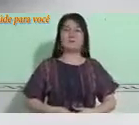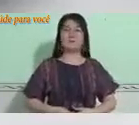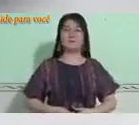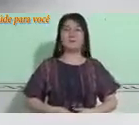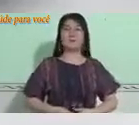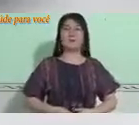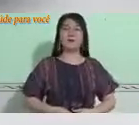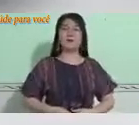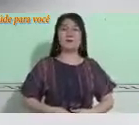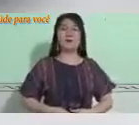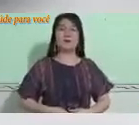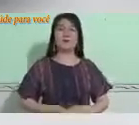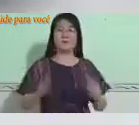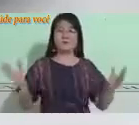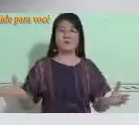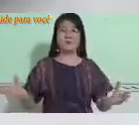ressecada.